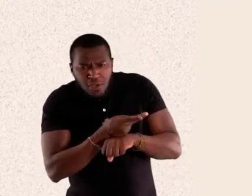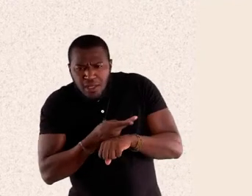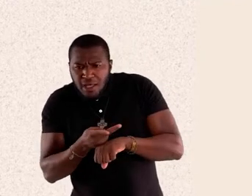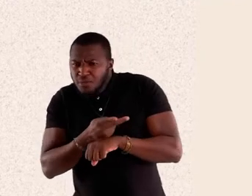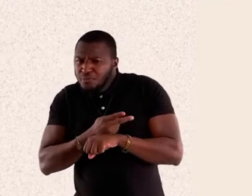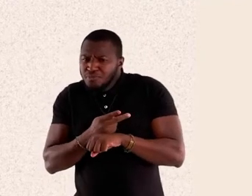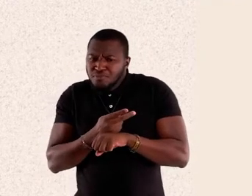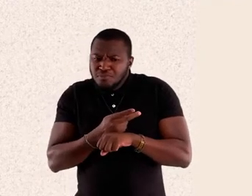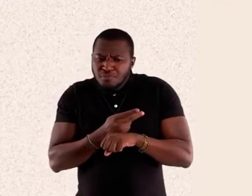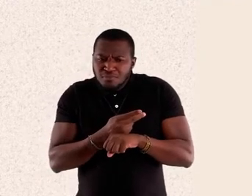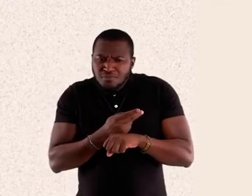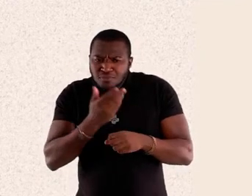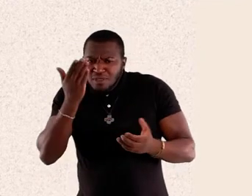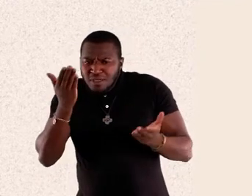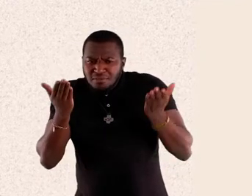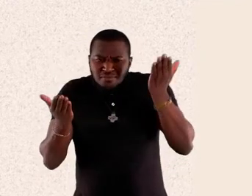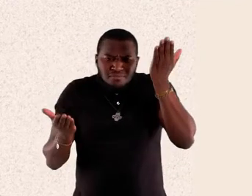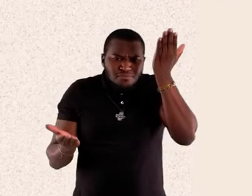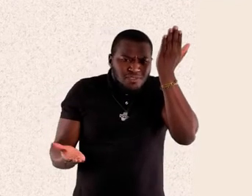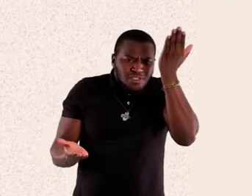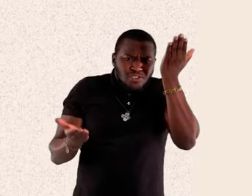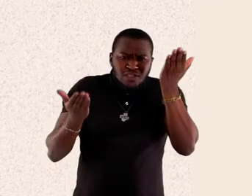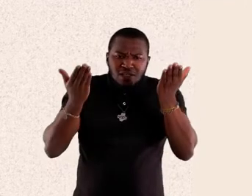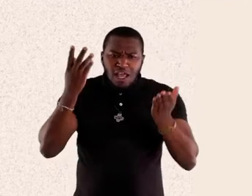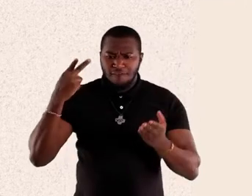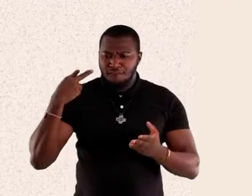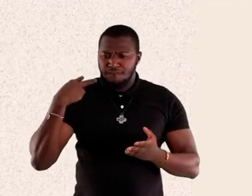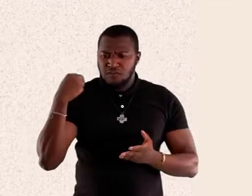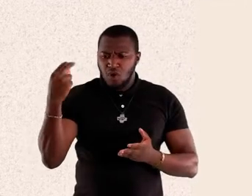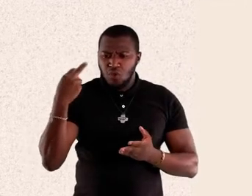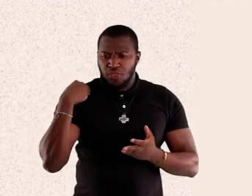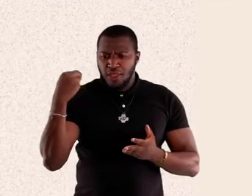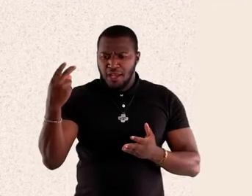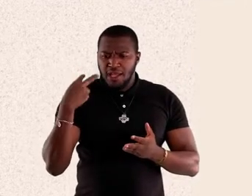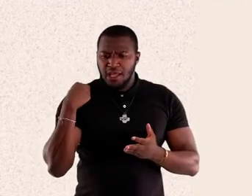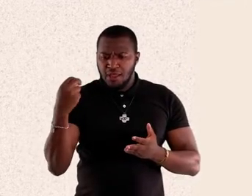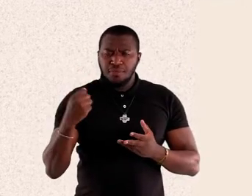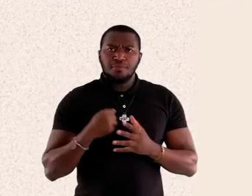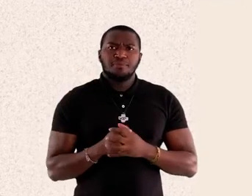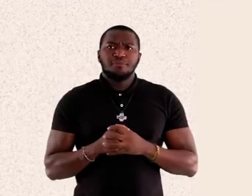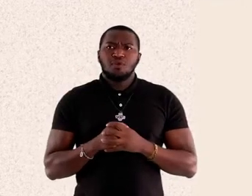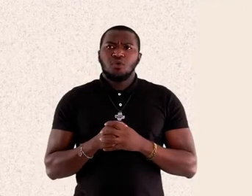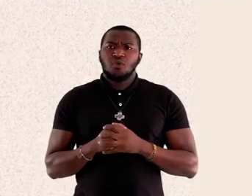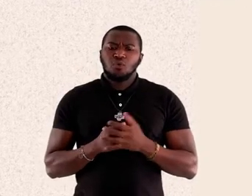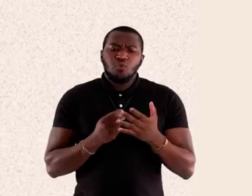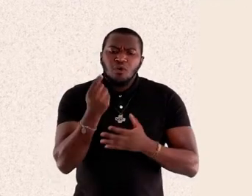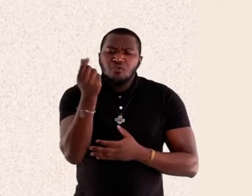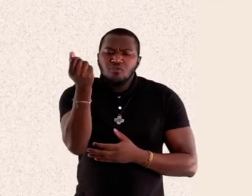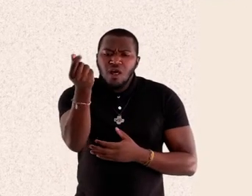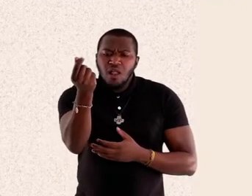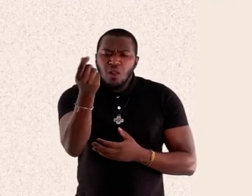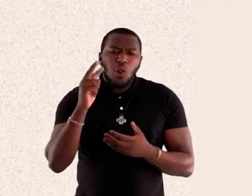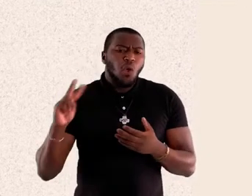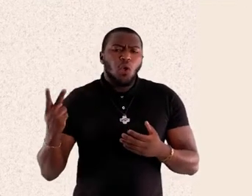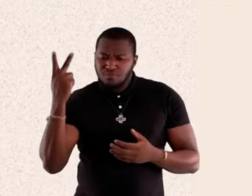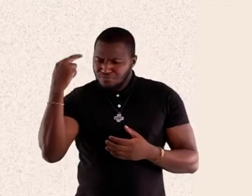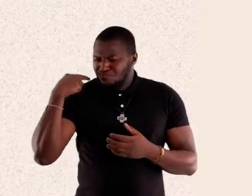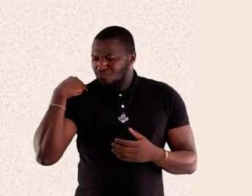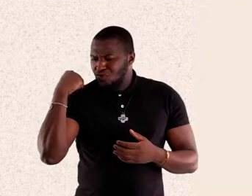mensurar eu falei aquela questão do voluntariado tem uma pesquisa semelhante com o voluntariado Quanto custa né